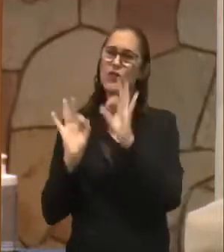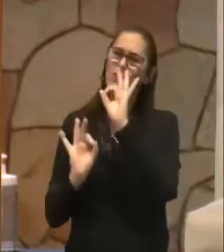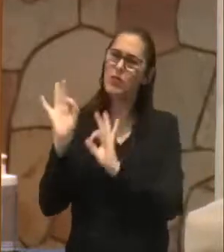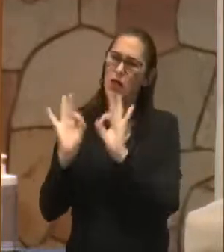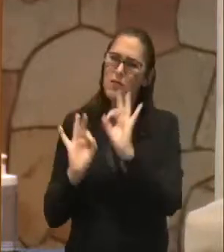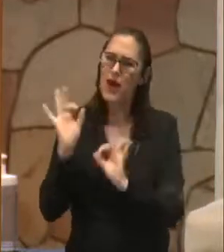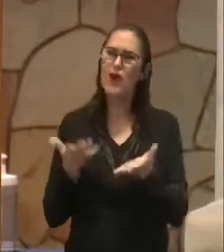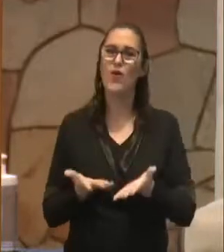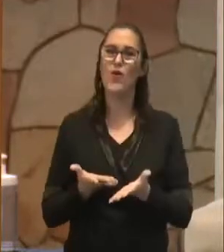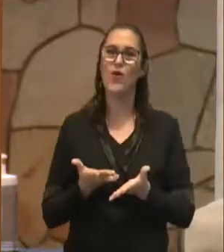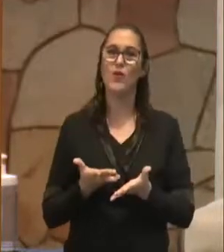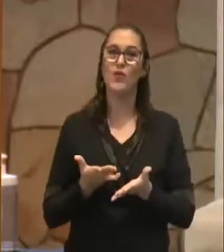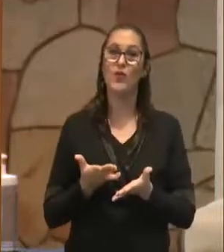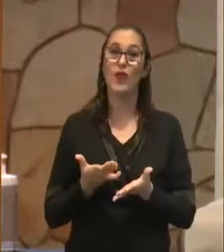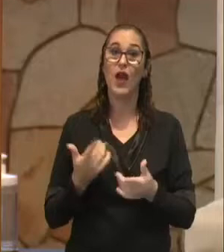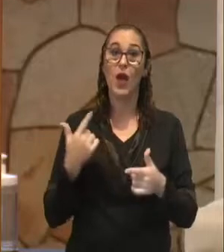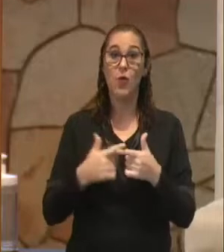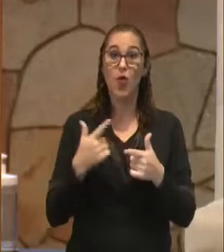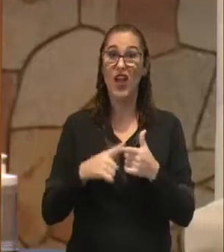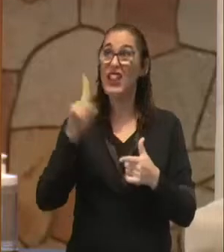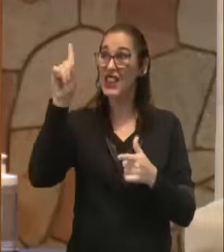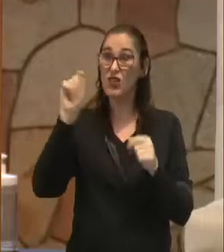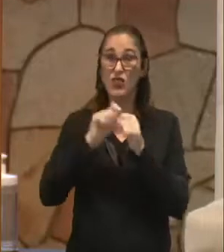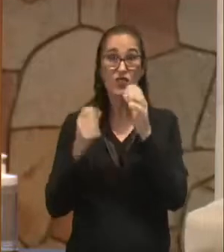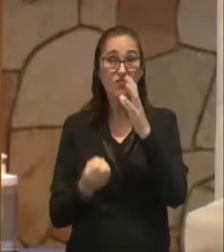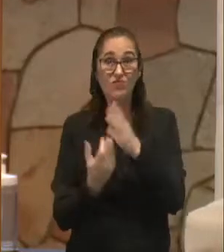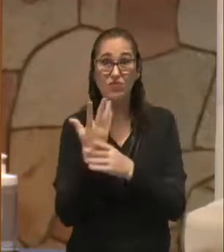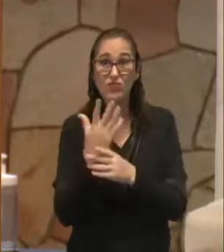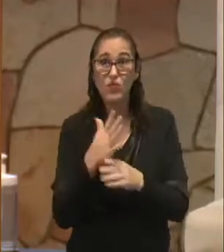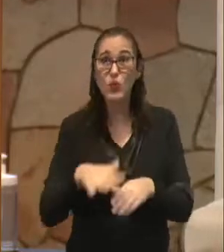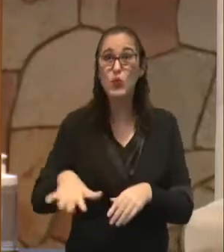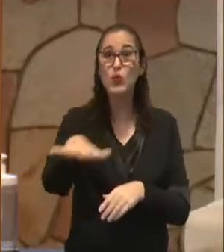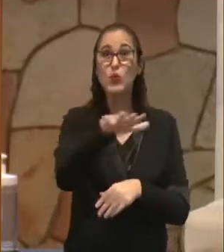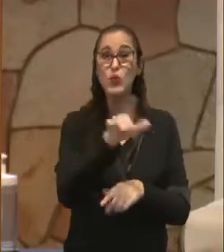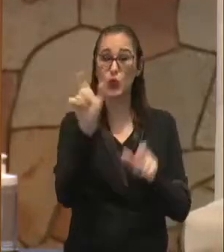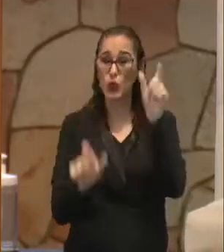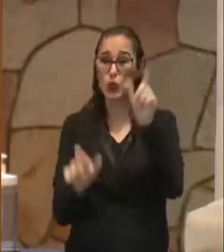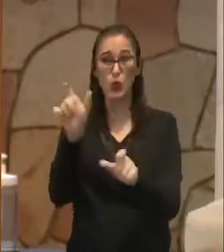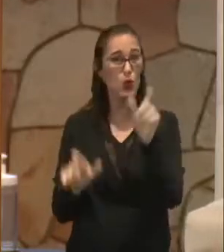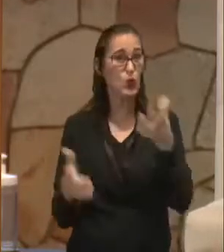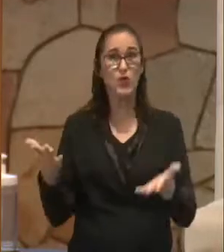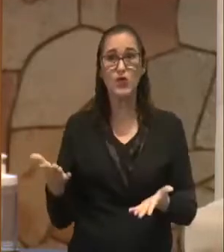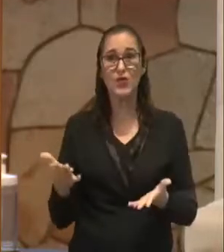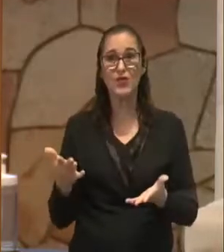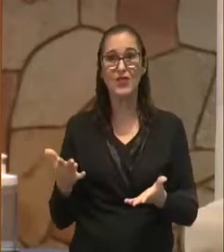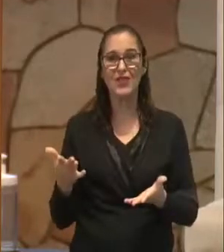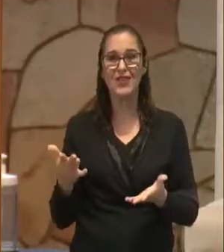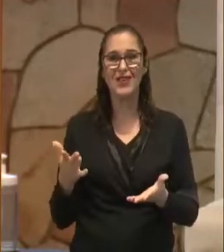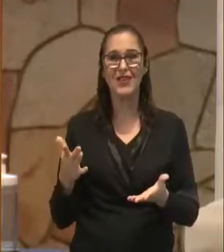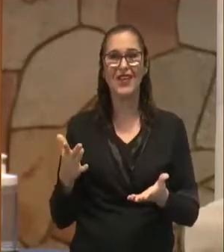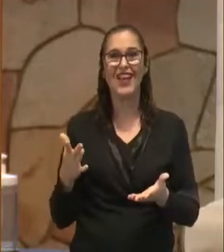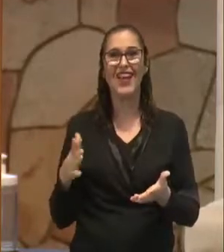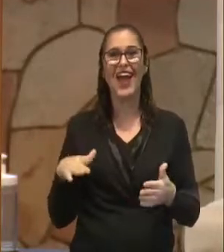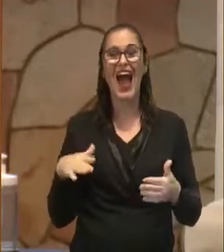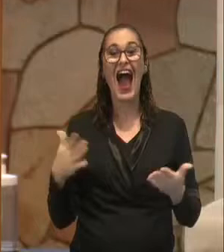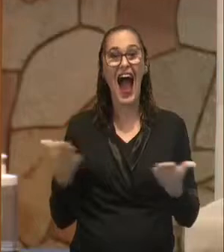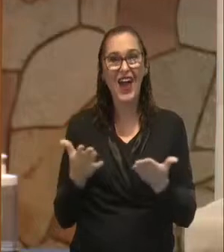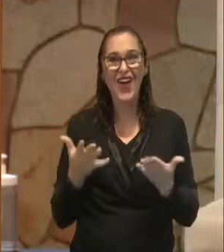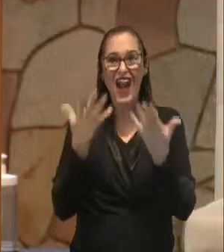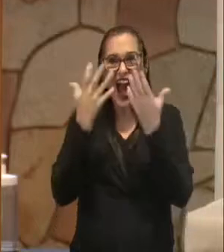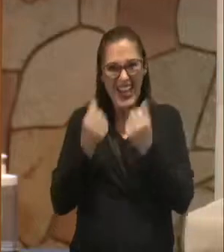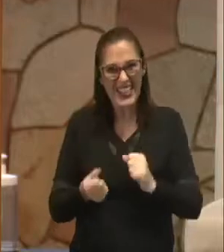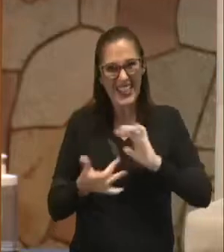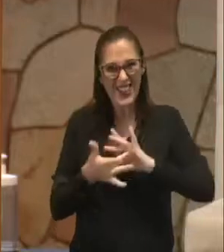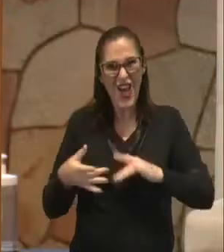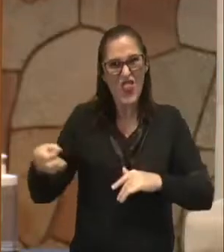diz: porque somos feituras dele, criados em Cristo Jesus para as boas obras, as quais Deus